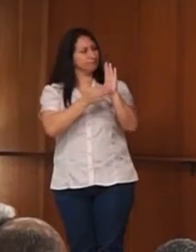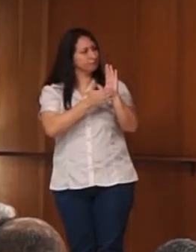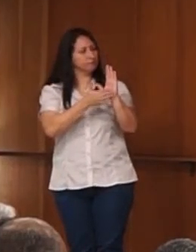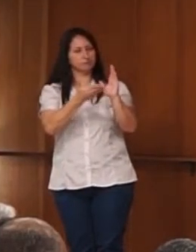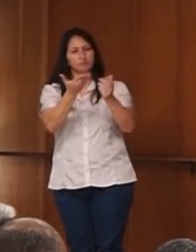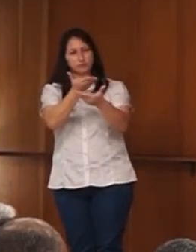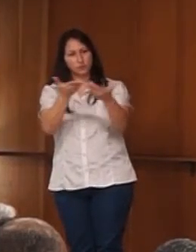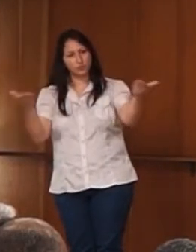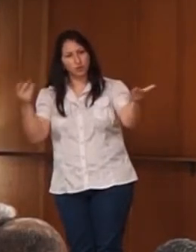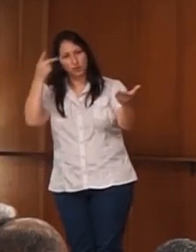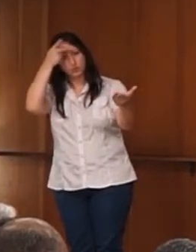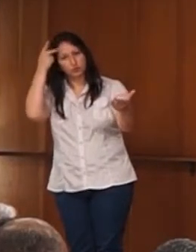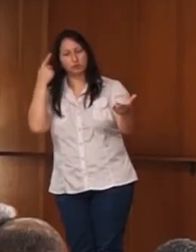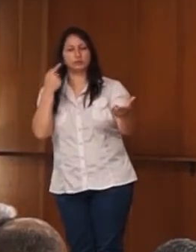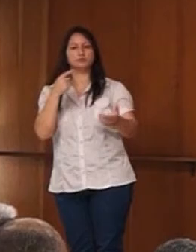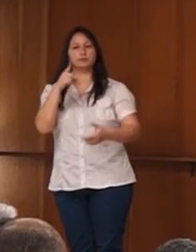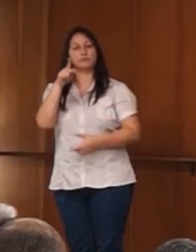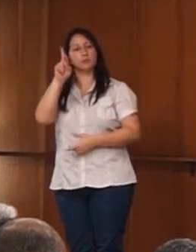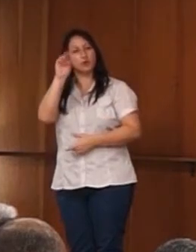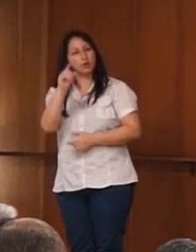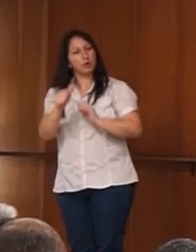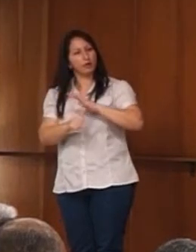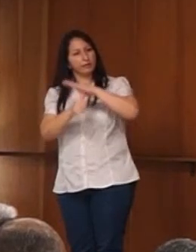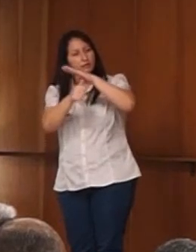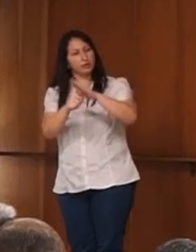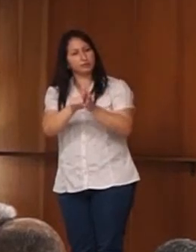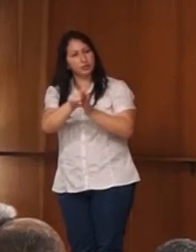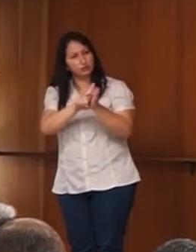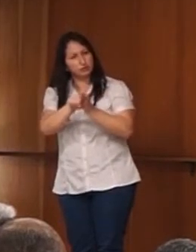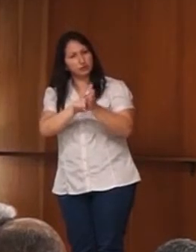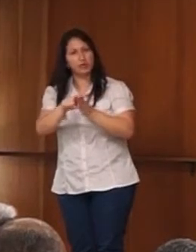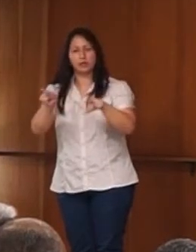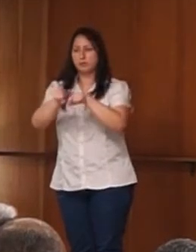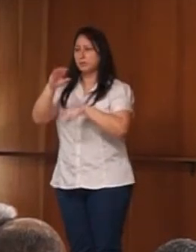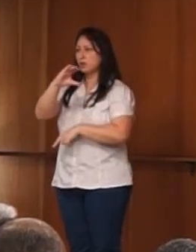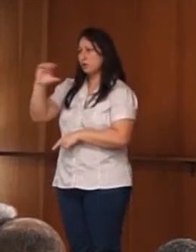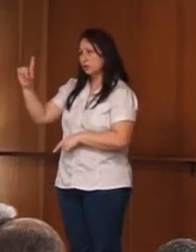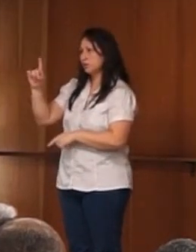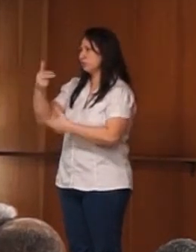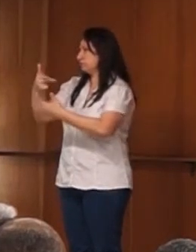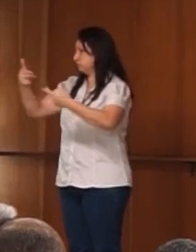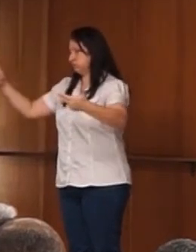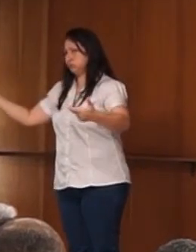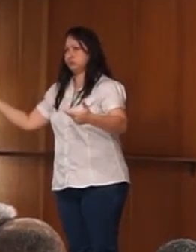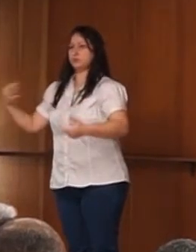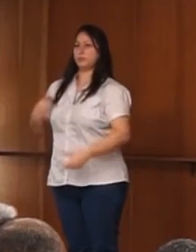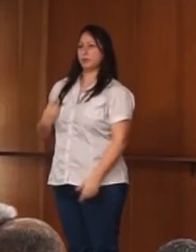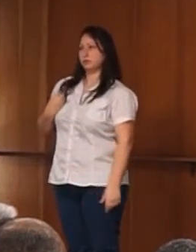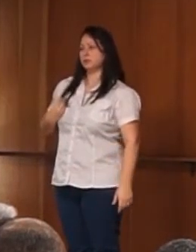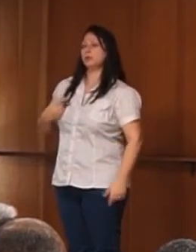Pró-Reitoria de Pesquisa para Graduação e Inovação, os coordenadores aqui presentes, o